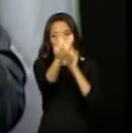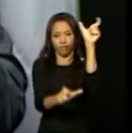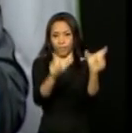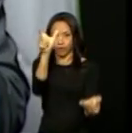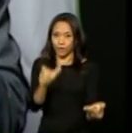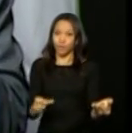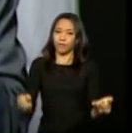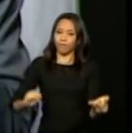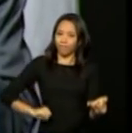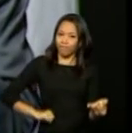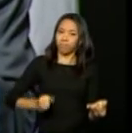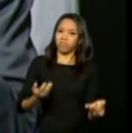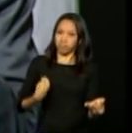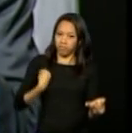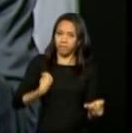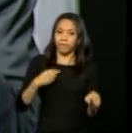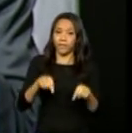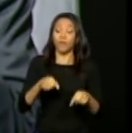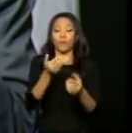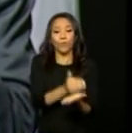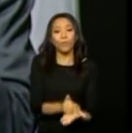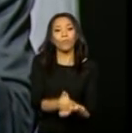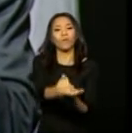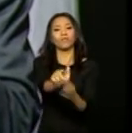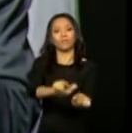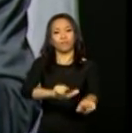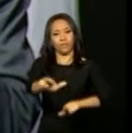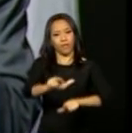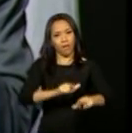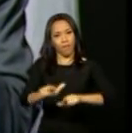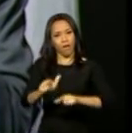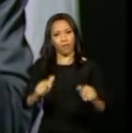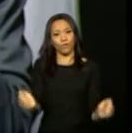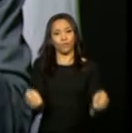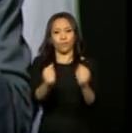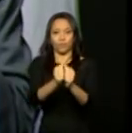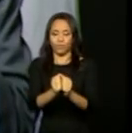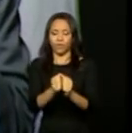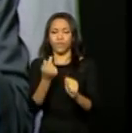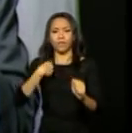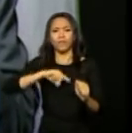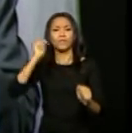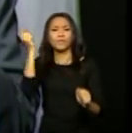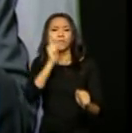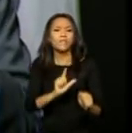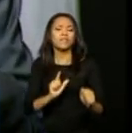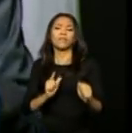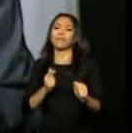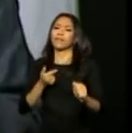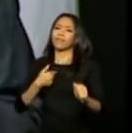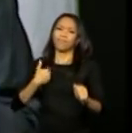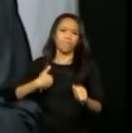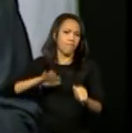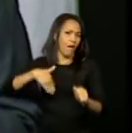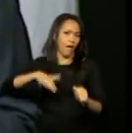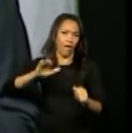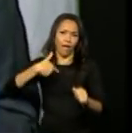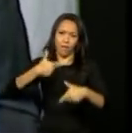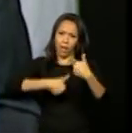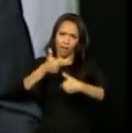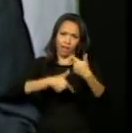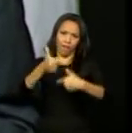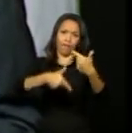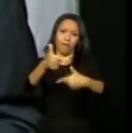o início de um trabalho conjunto para que a gente, de fato, ultrapasse os limites atuais e constitua